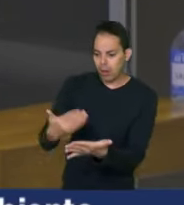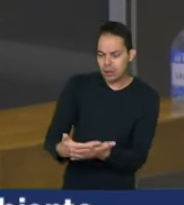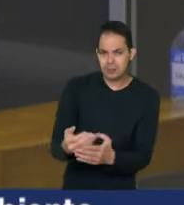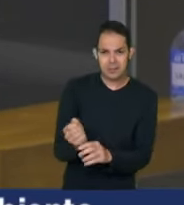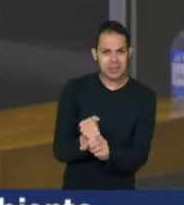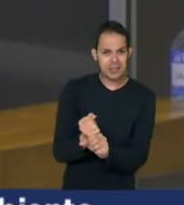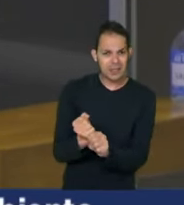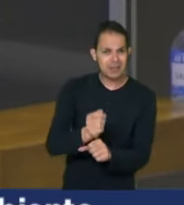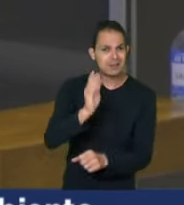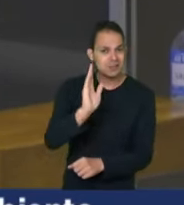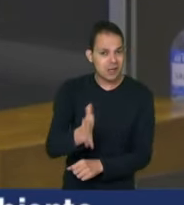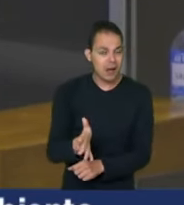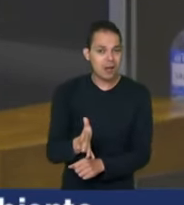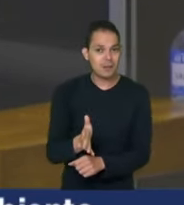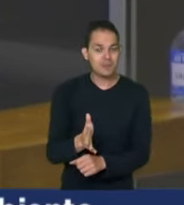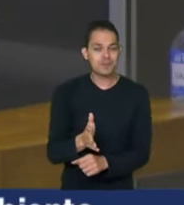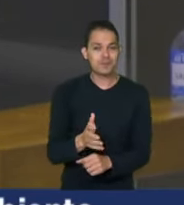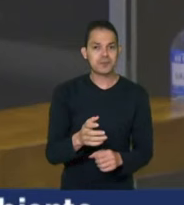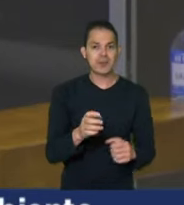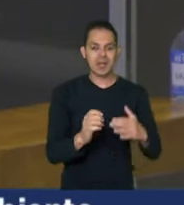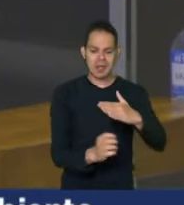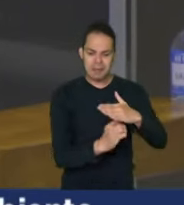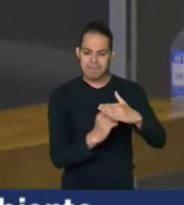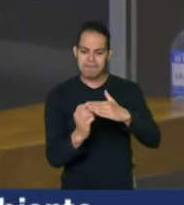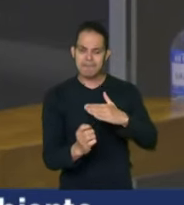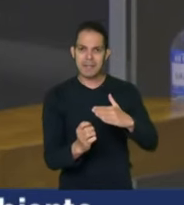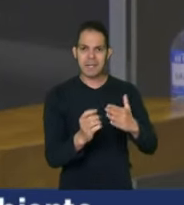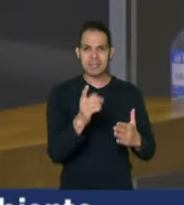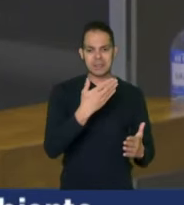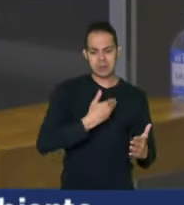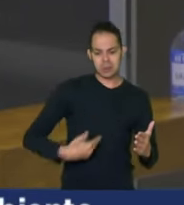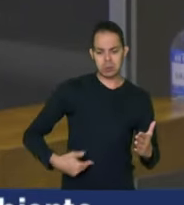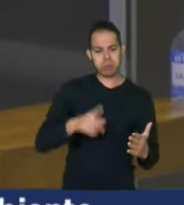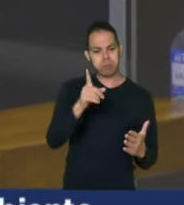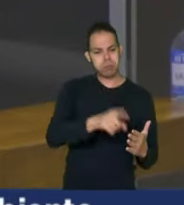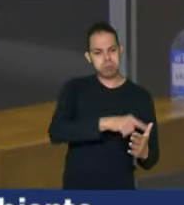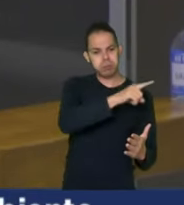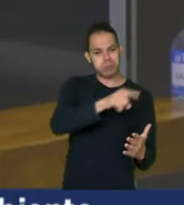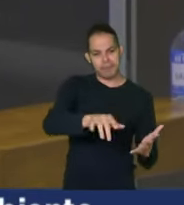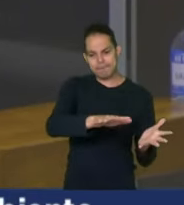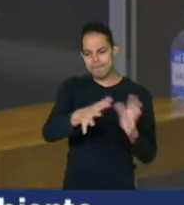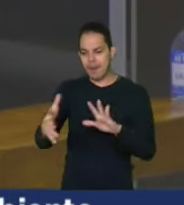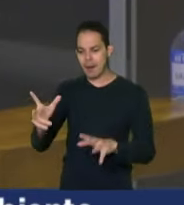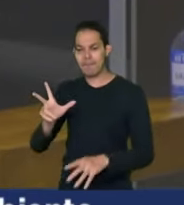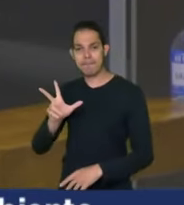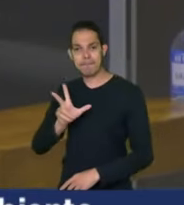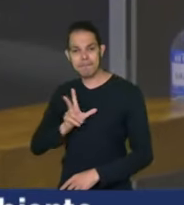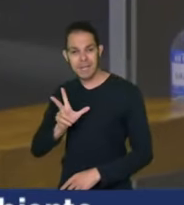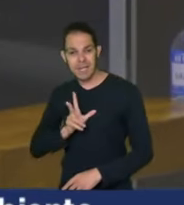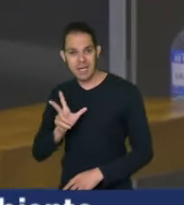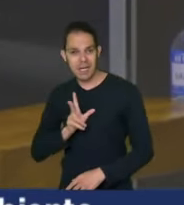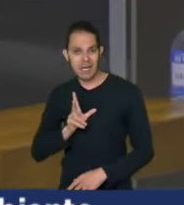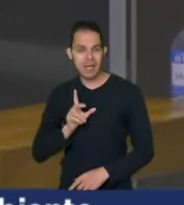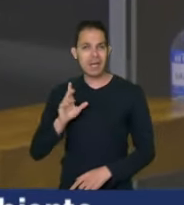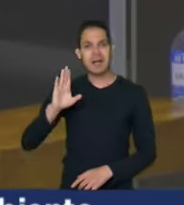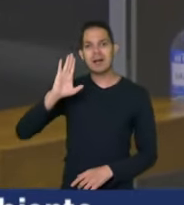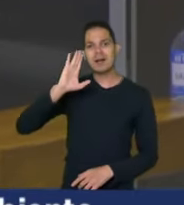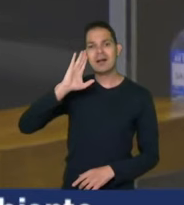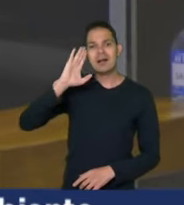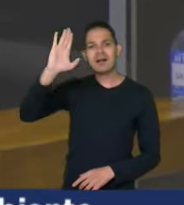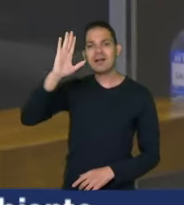Quem privatizou e está querendo privatizar a Eletrobras e a